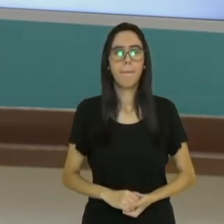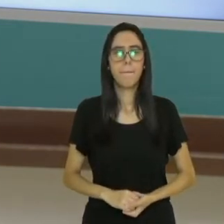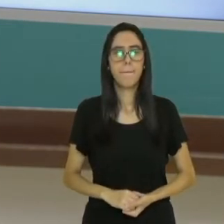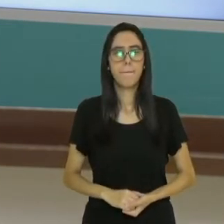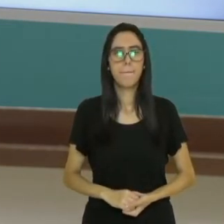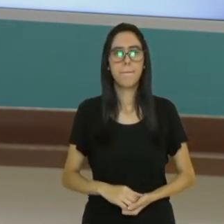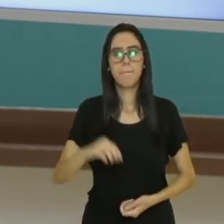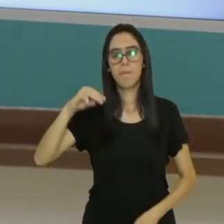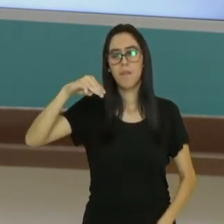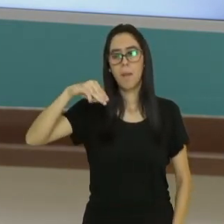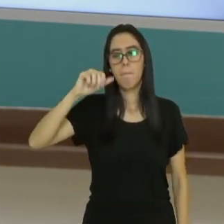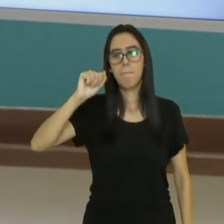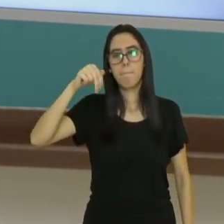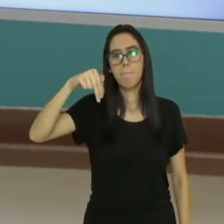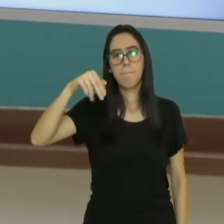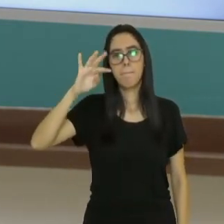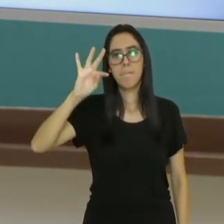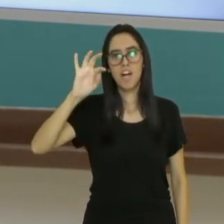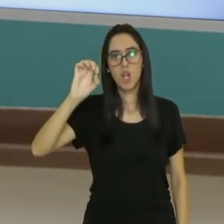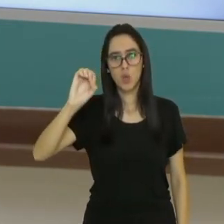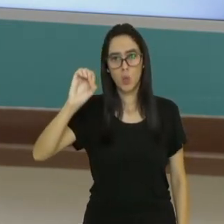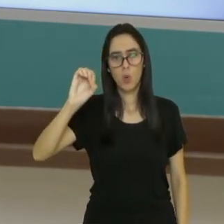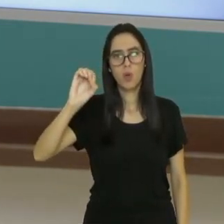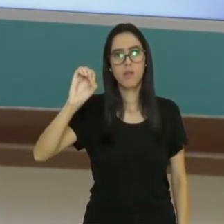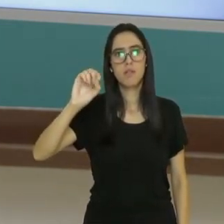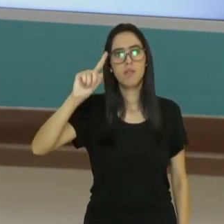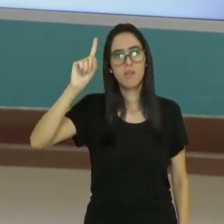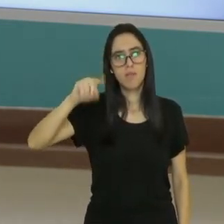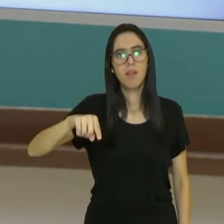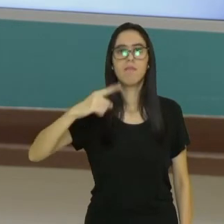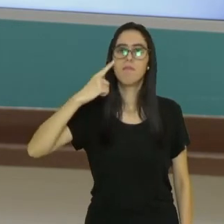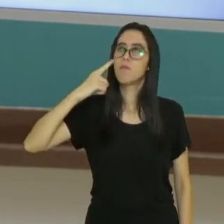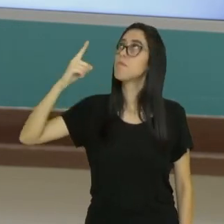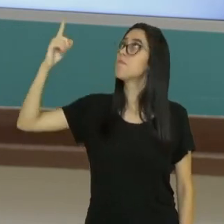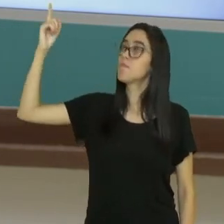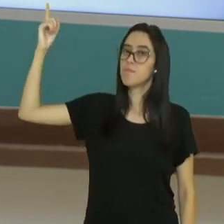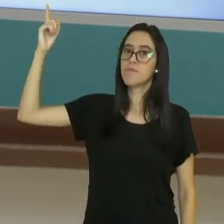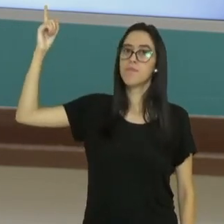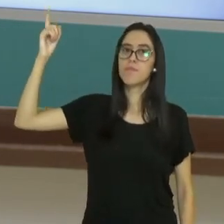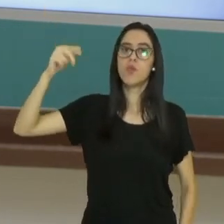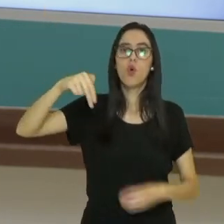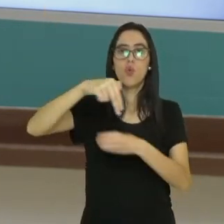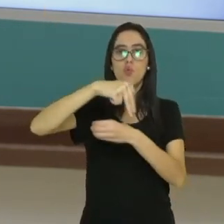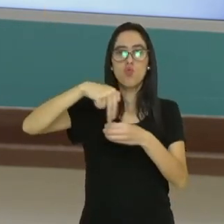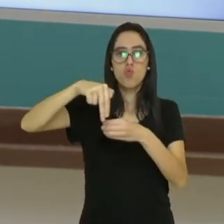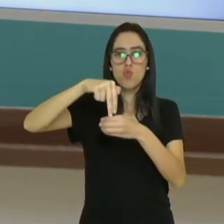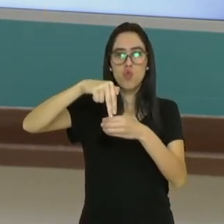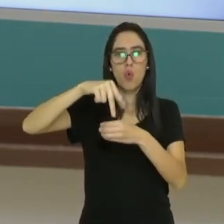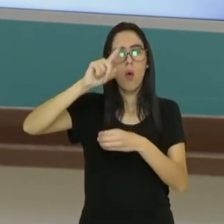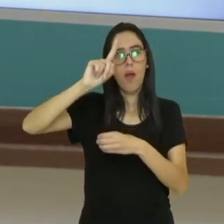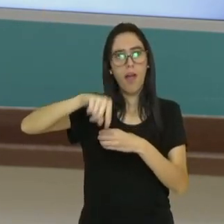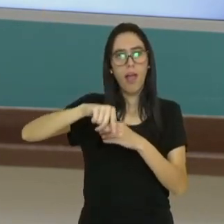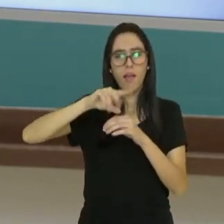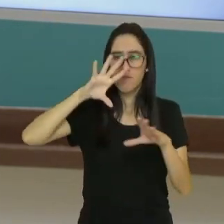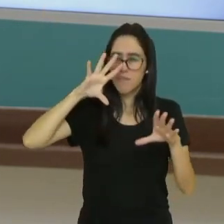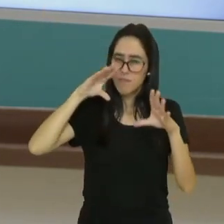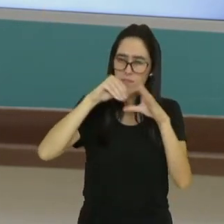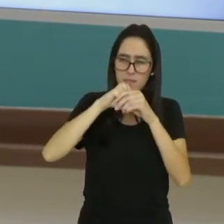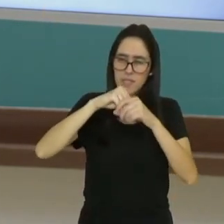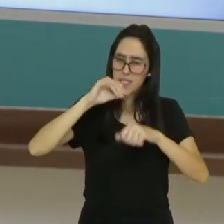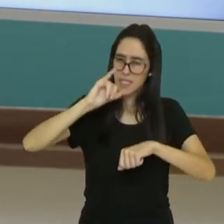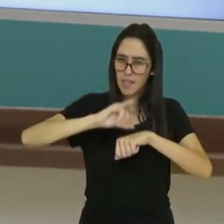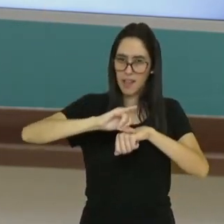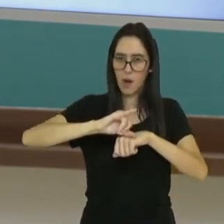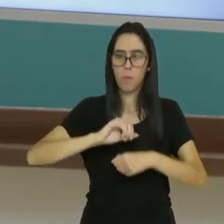O manto, que é essa camada logo abaixo da crosta ali, e o núcleo, que é essa parte ali mais